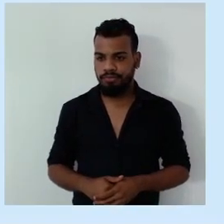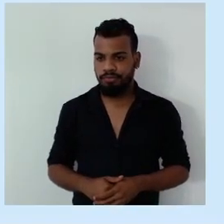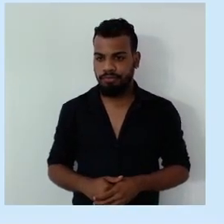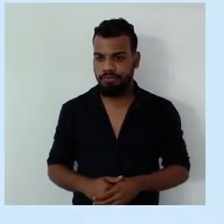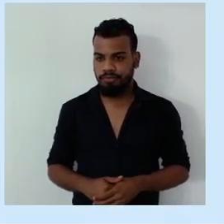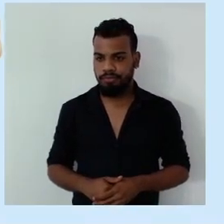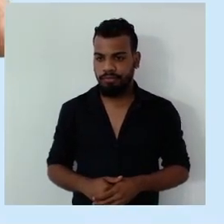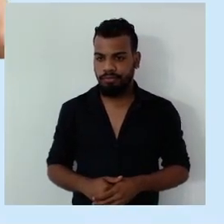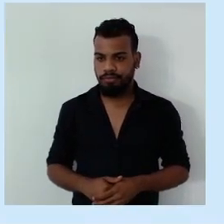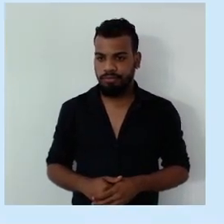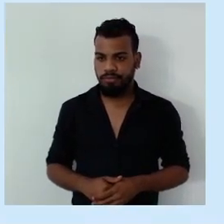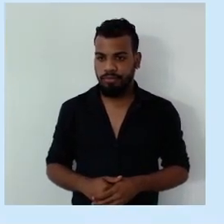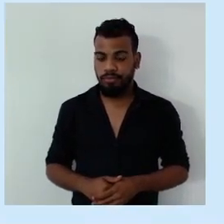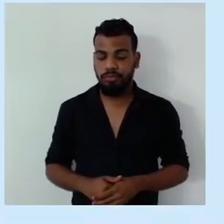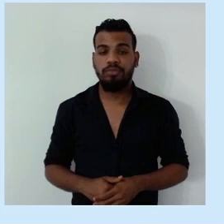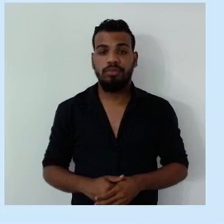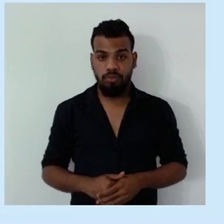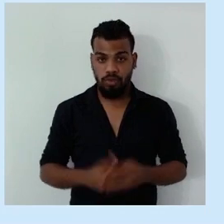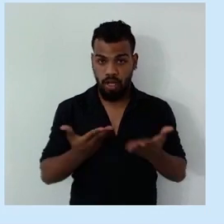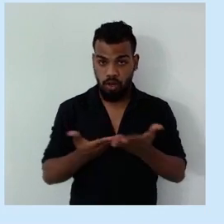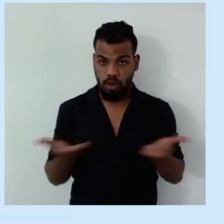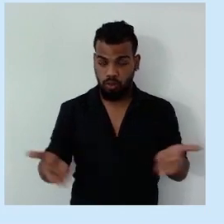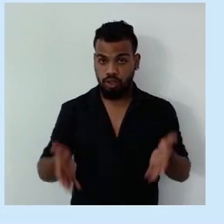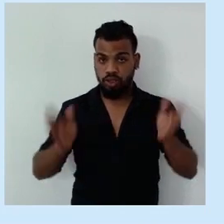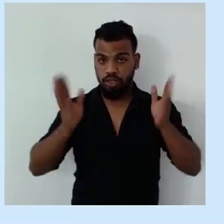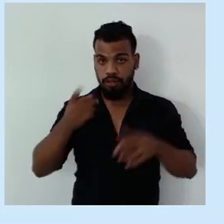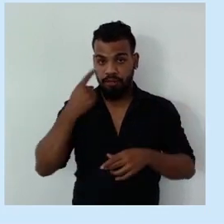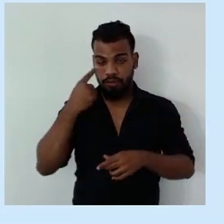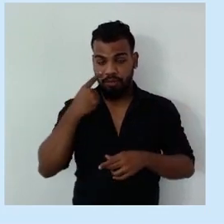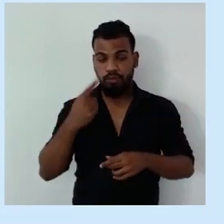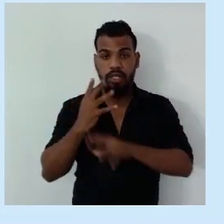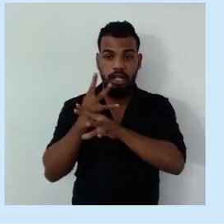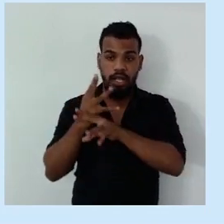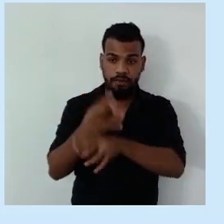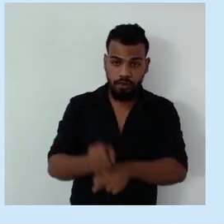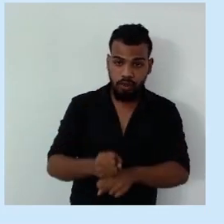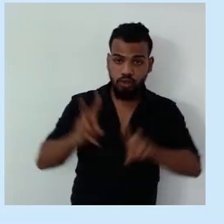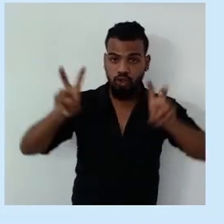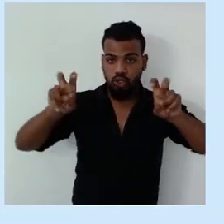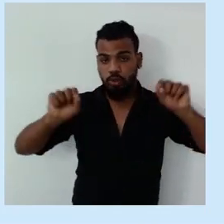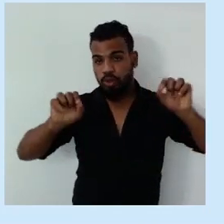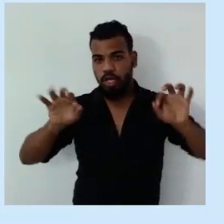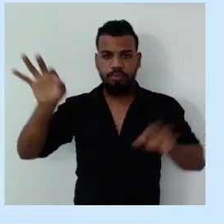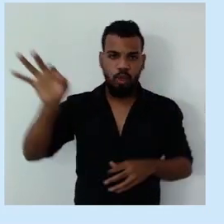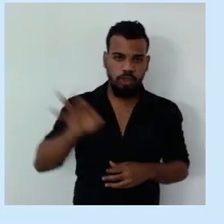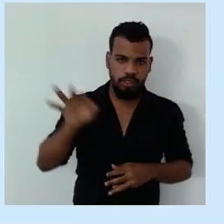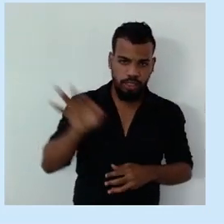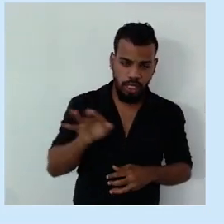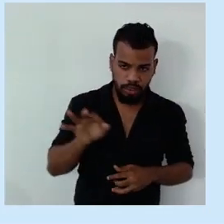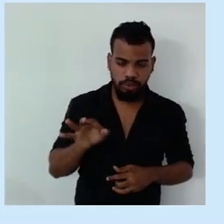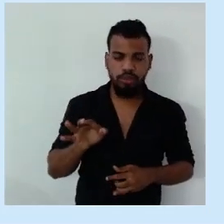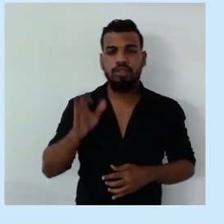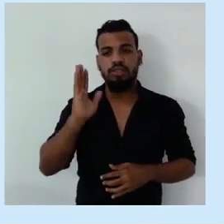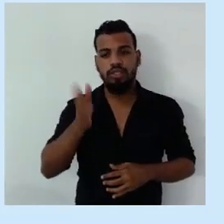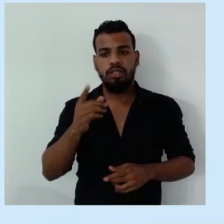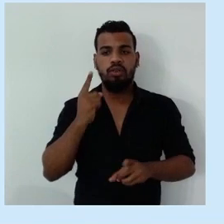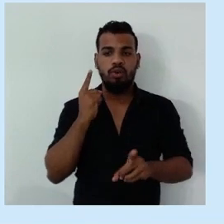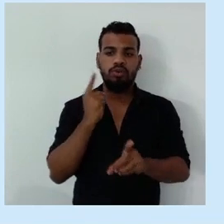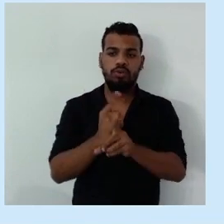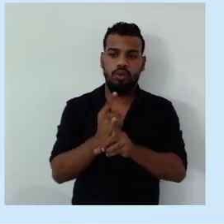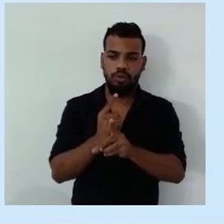seguinte. Na aula de hoje, a gente teve uma revisão sobre porcentagem, como a gente encontra